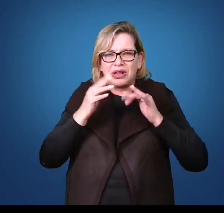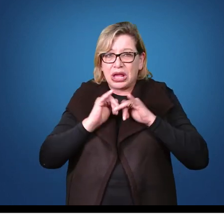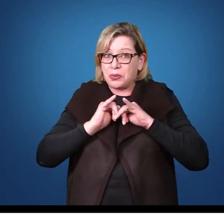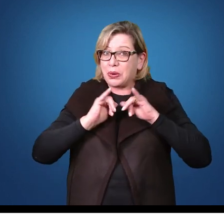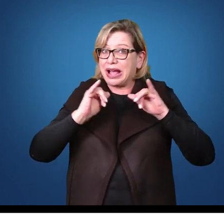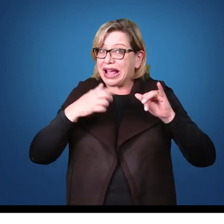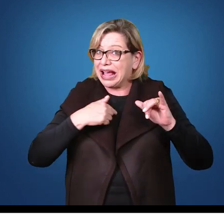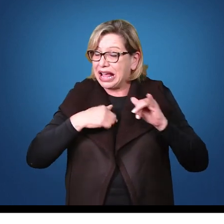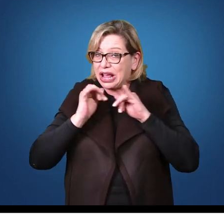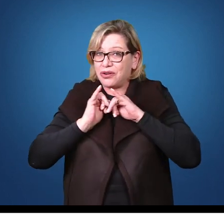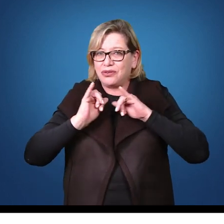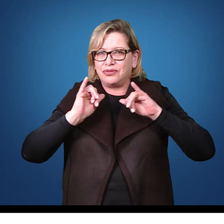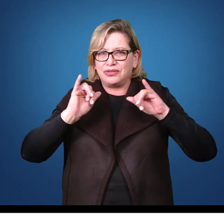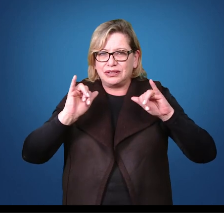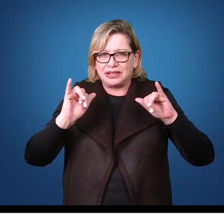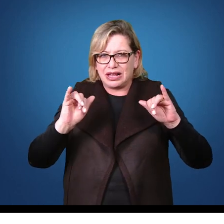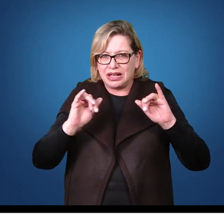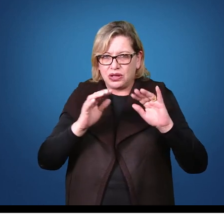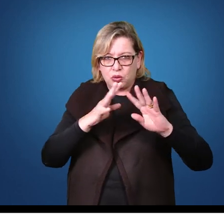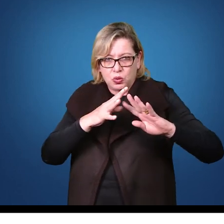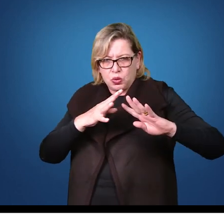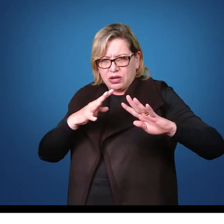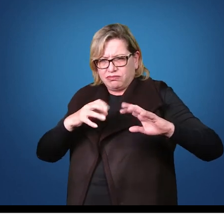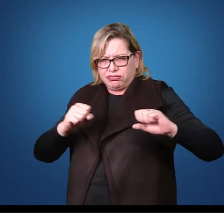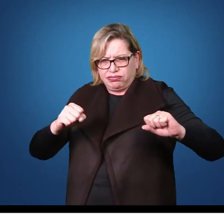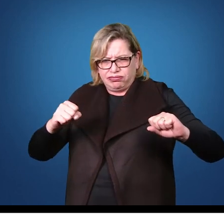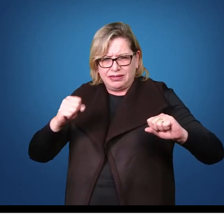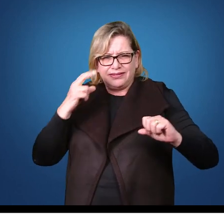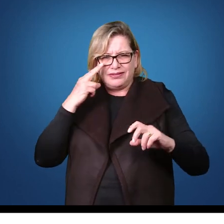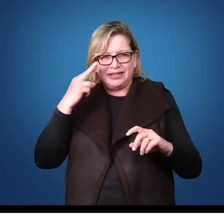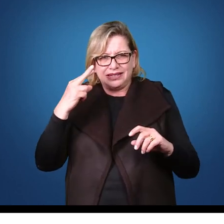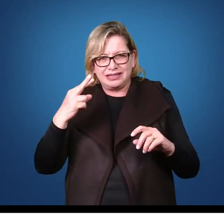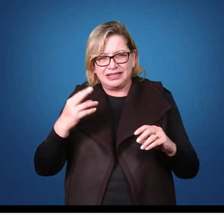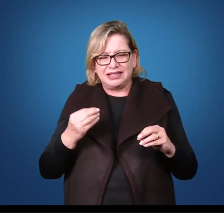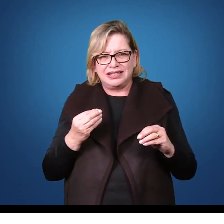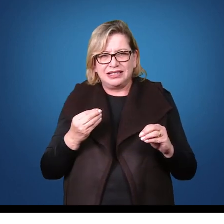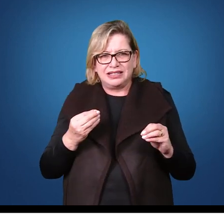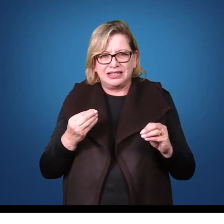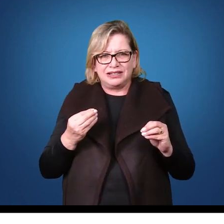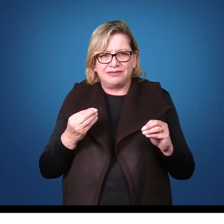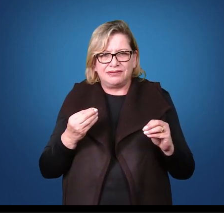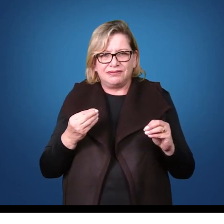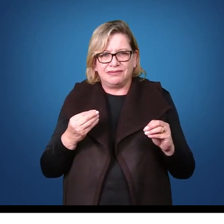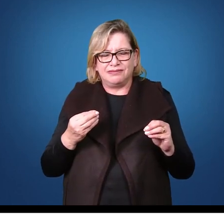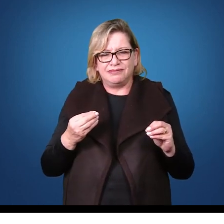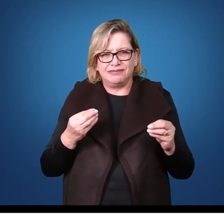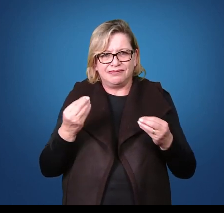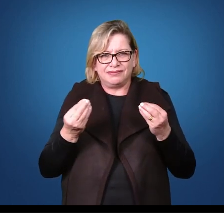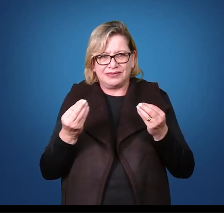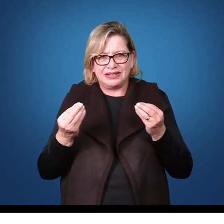falar... Ah, não, estica mais, meu anjo. Hã?